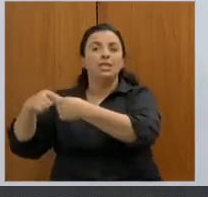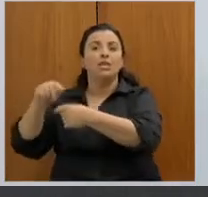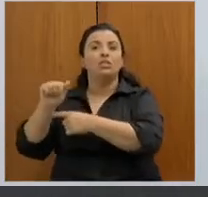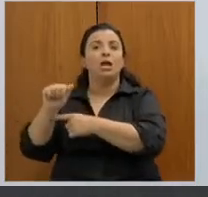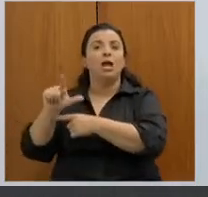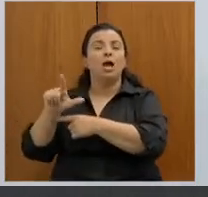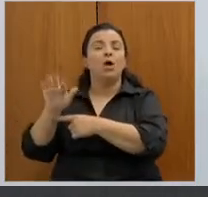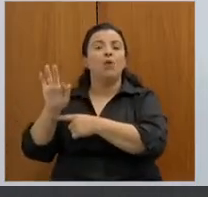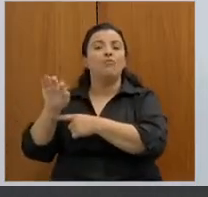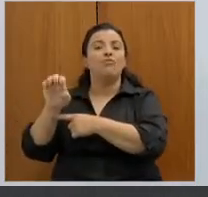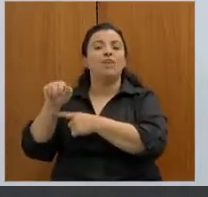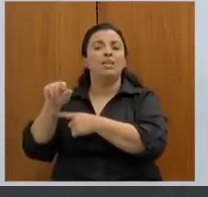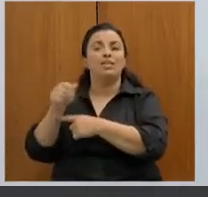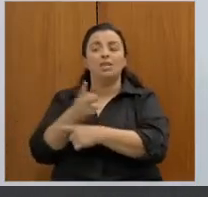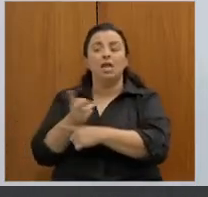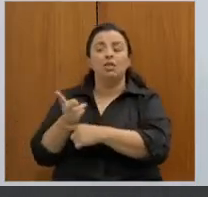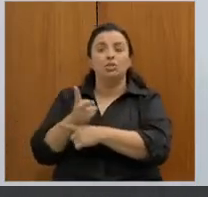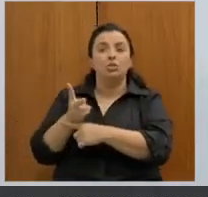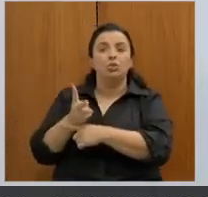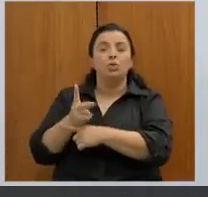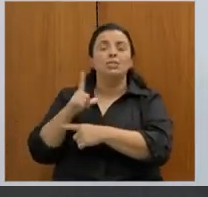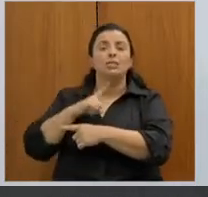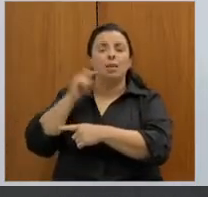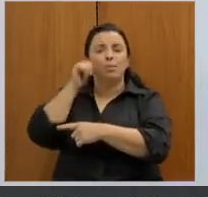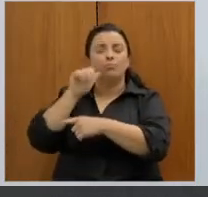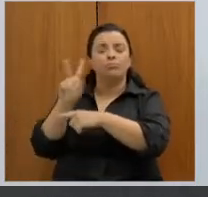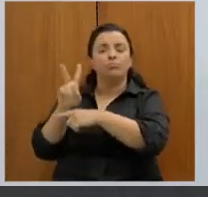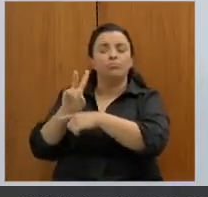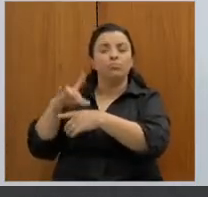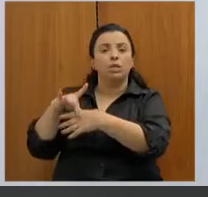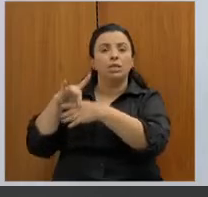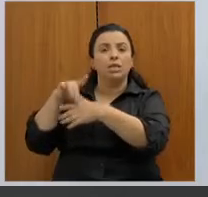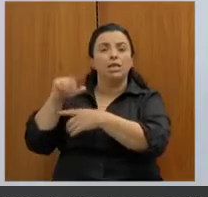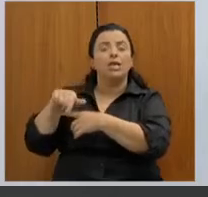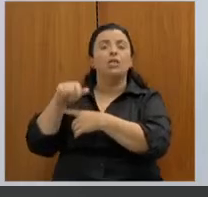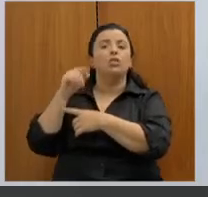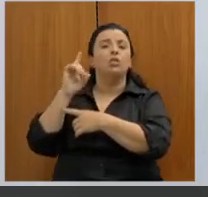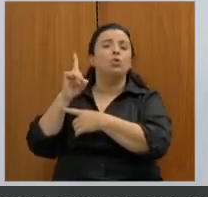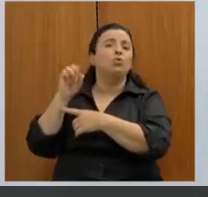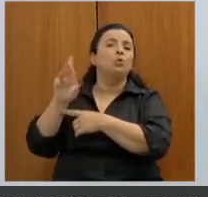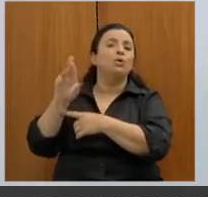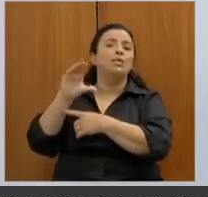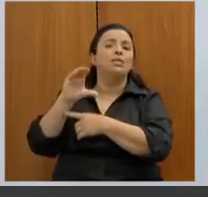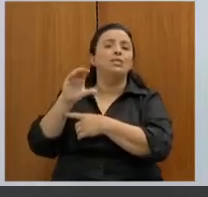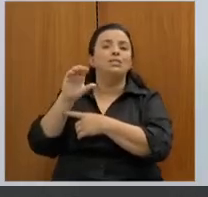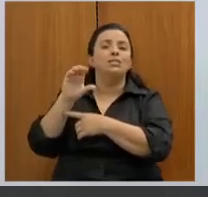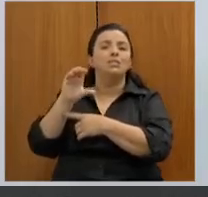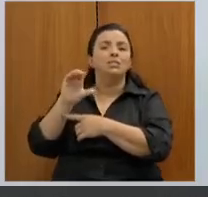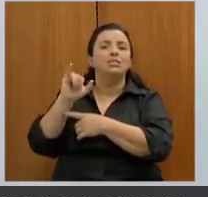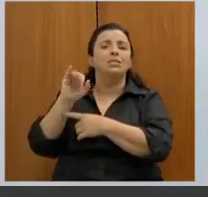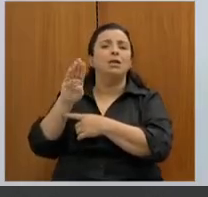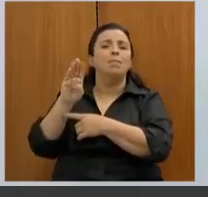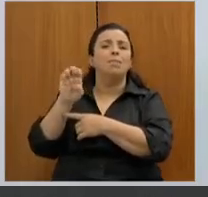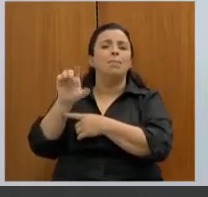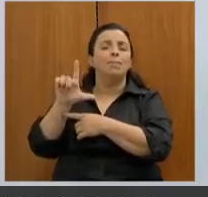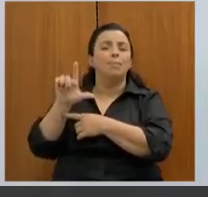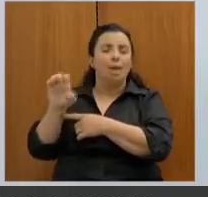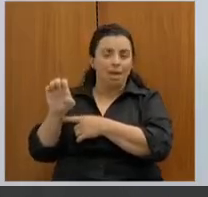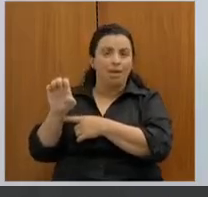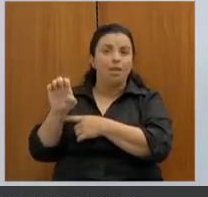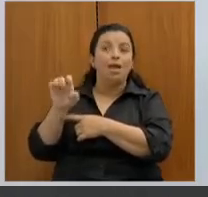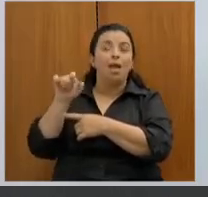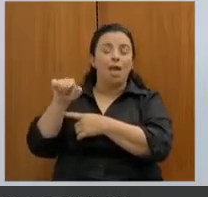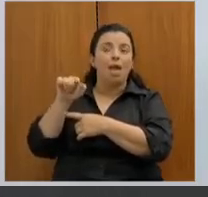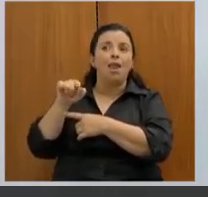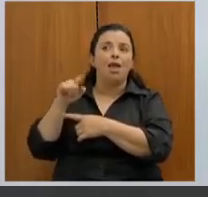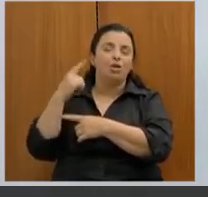Doutora Cibele Mourão Barroso de Figueiredo Oliveira que a